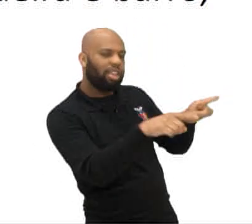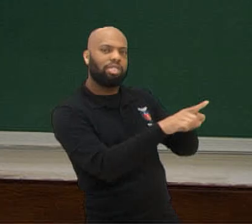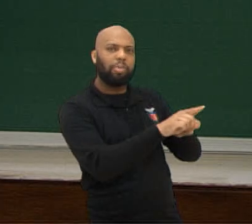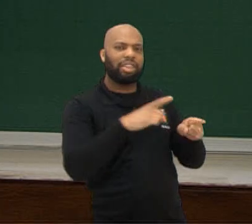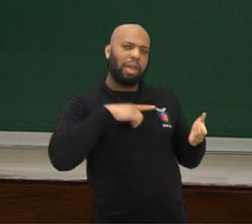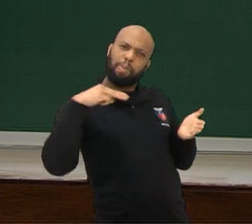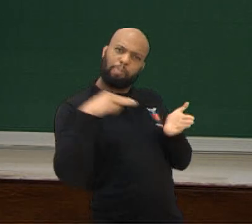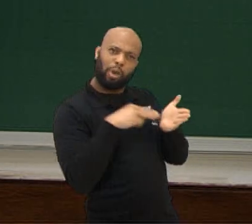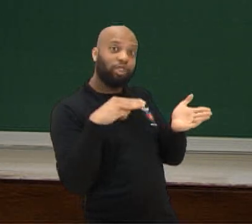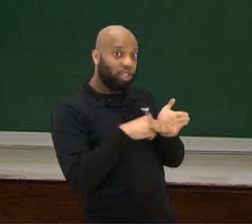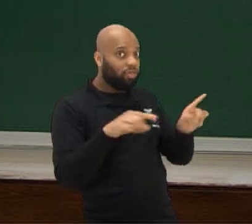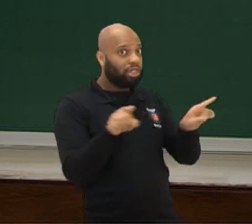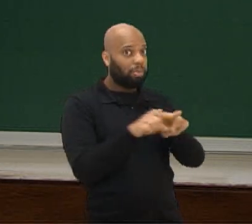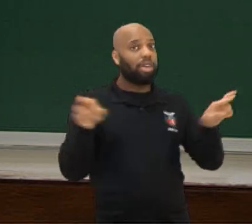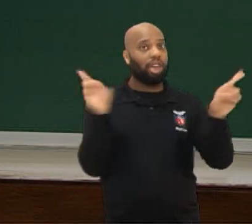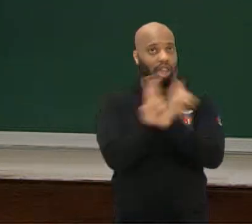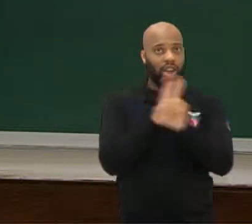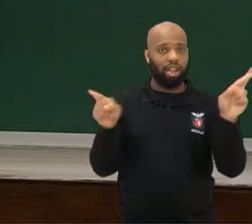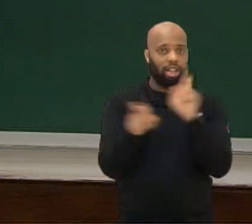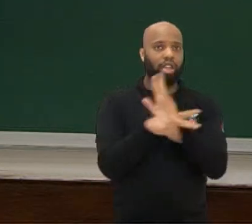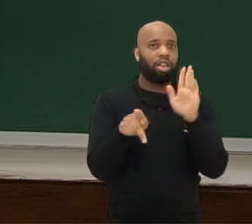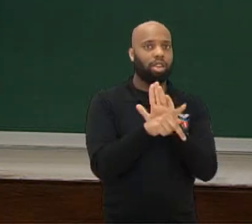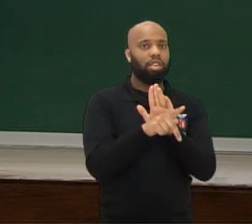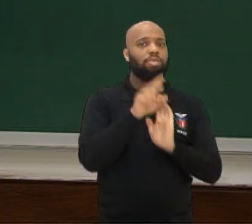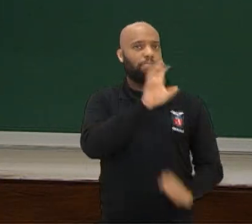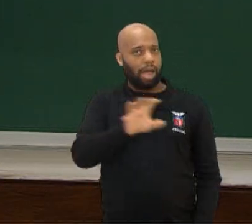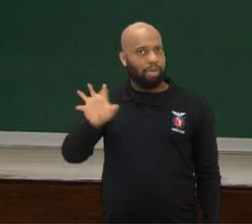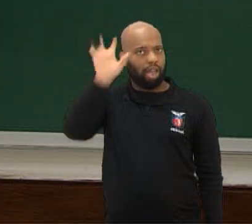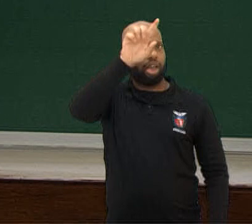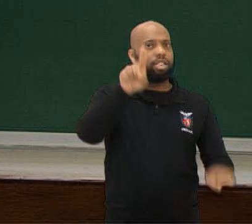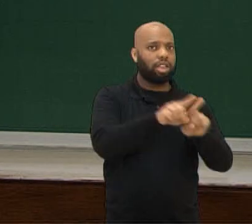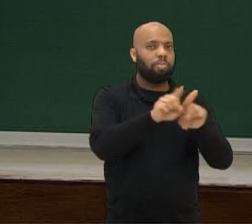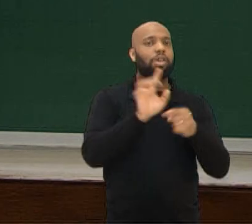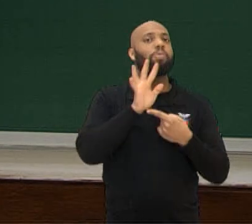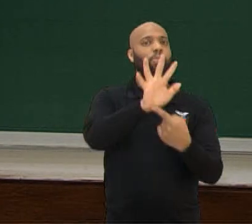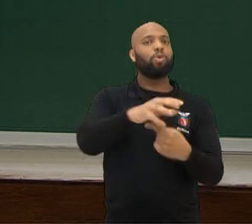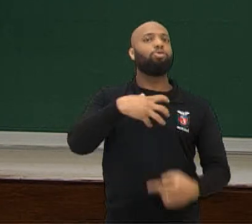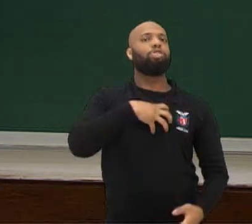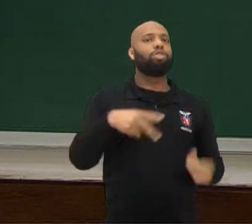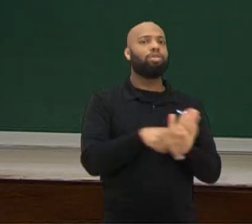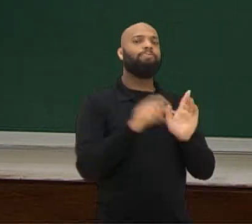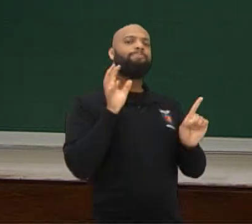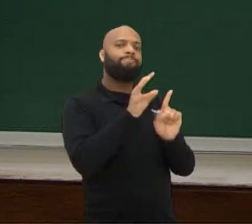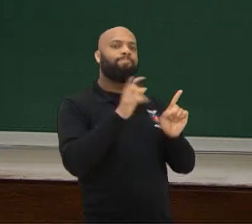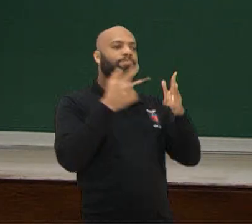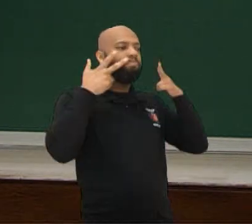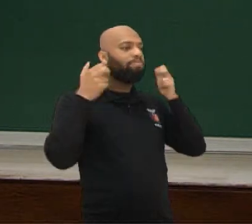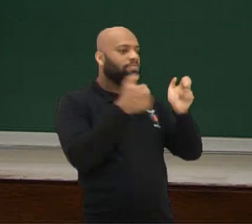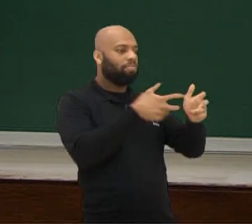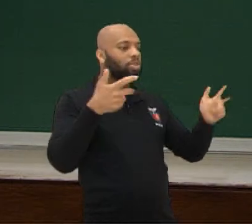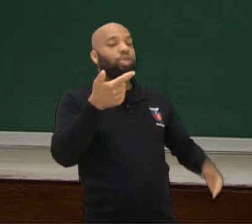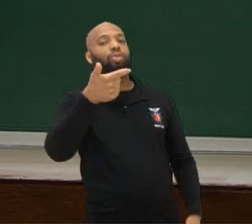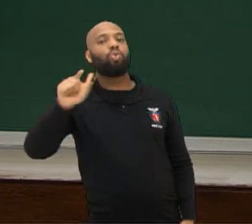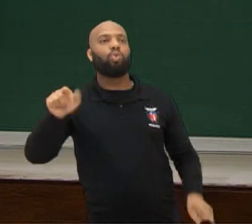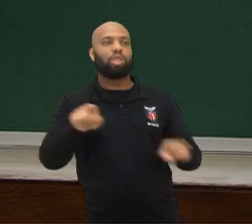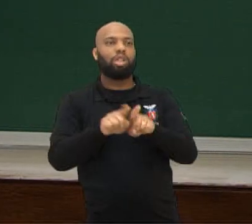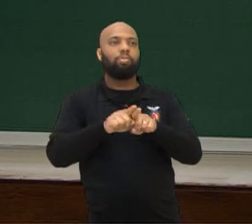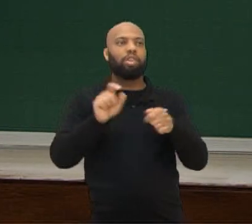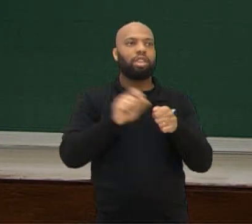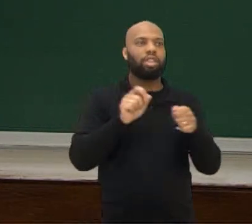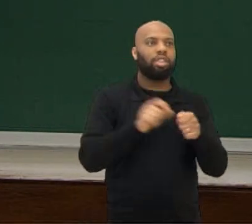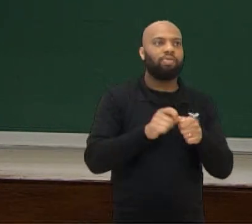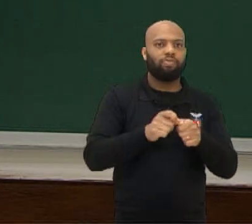ali relacionados com a região, refletindo essa influência indígena ali também. Além de outros ali, como a confecção